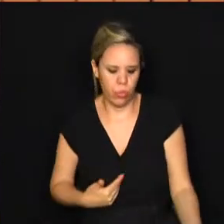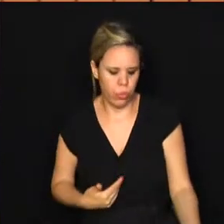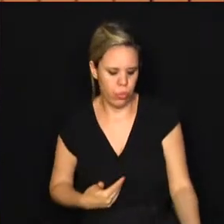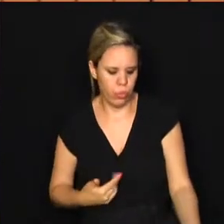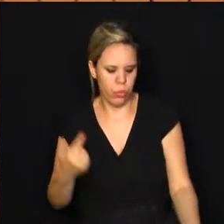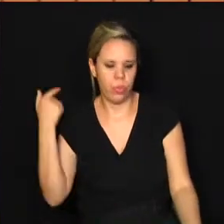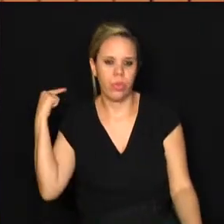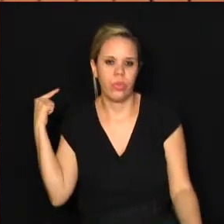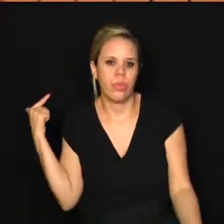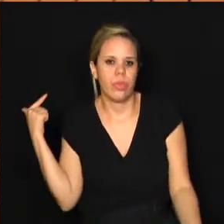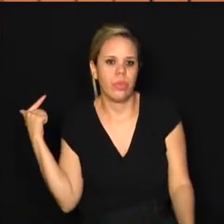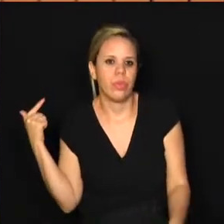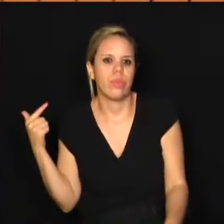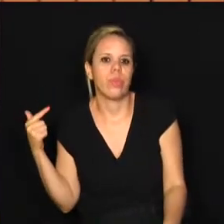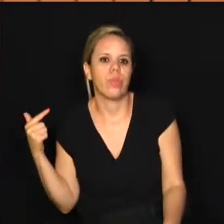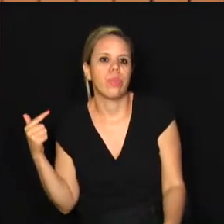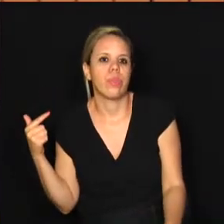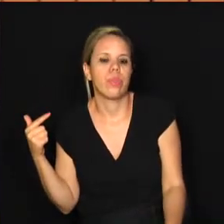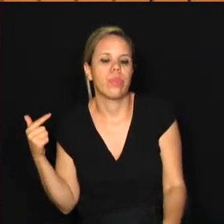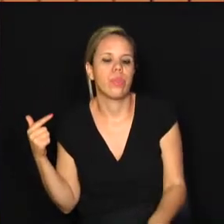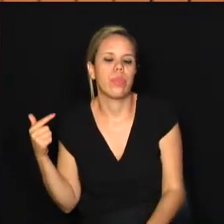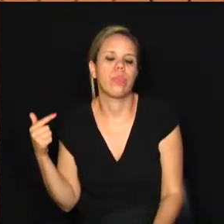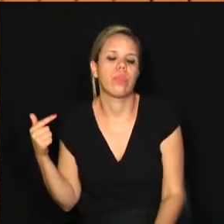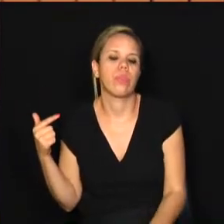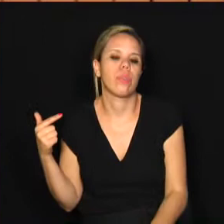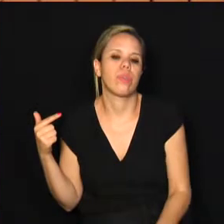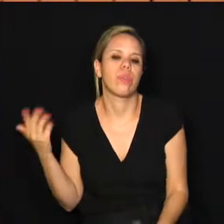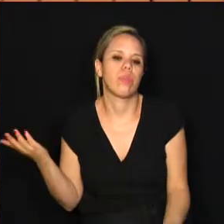anterior, para que